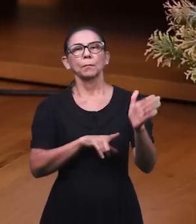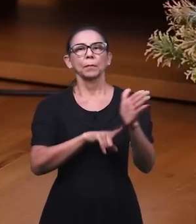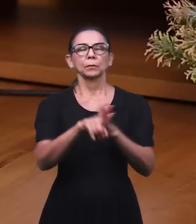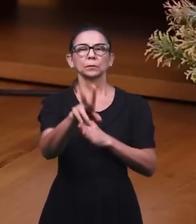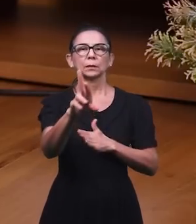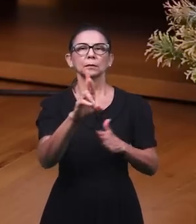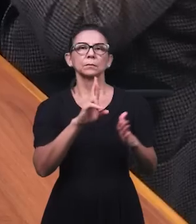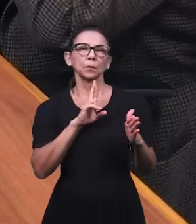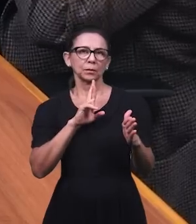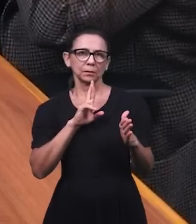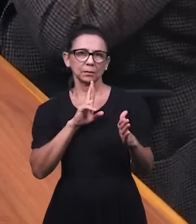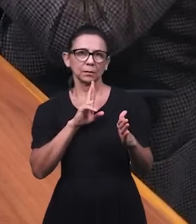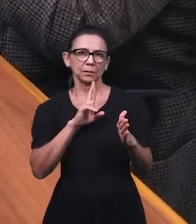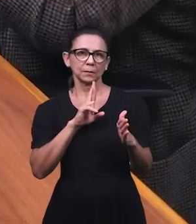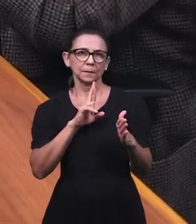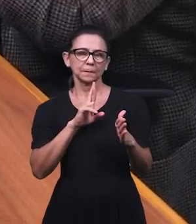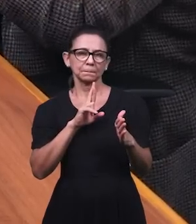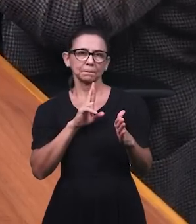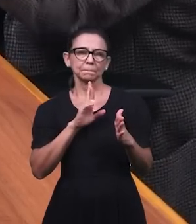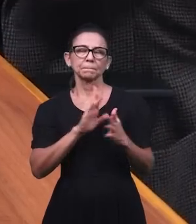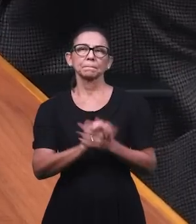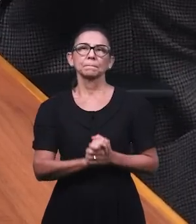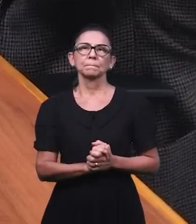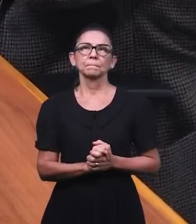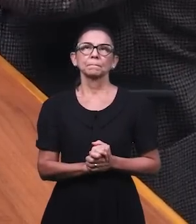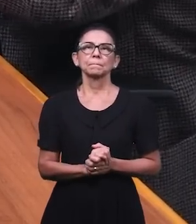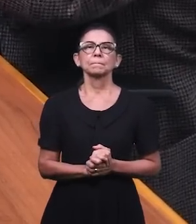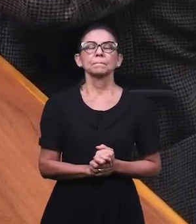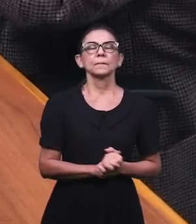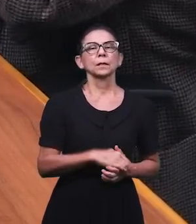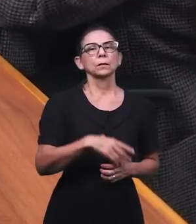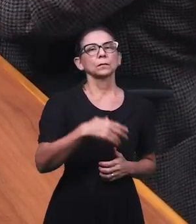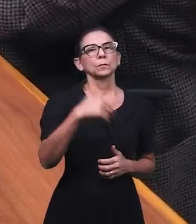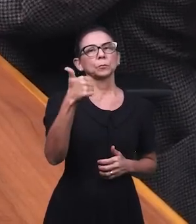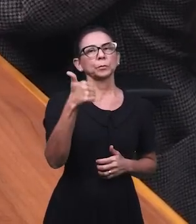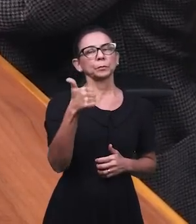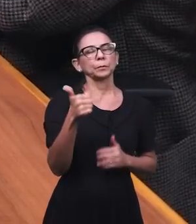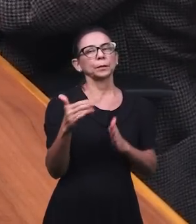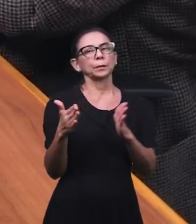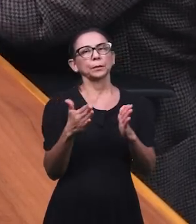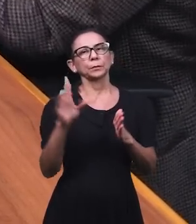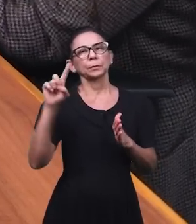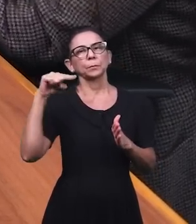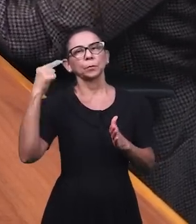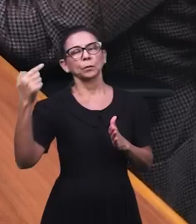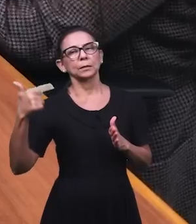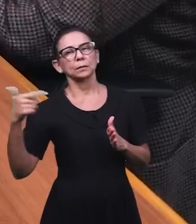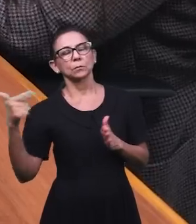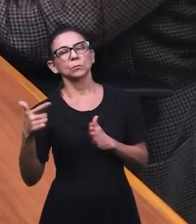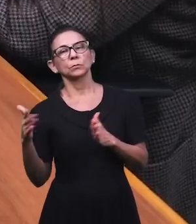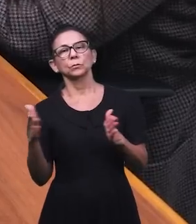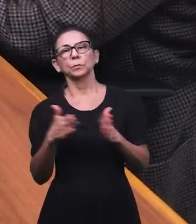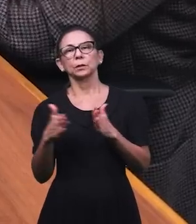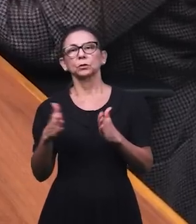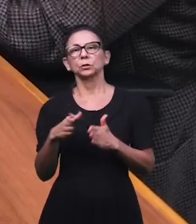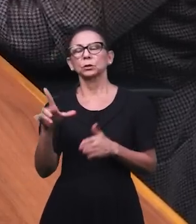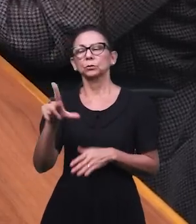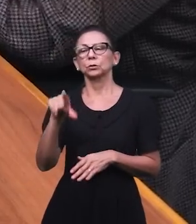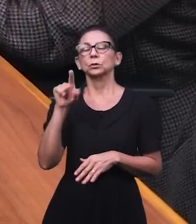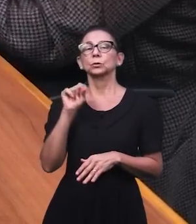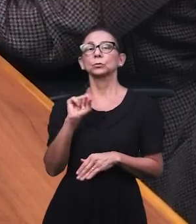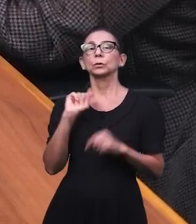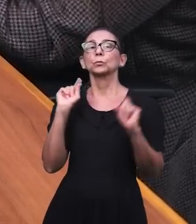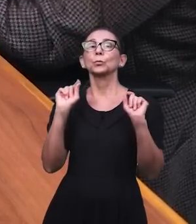e respostas discursivas. Então, pra gente passava na primeira e ia pra segunda fase. Eu tinha que escolher qual matéria que eu